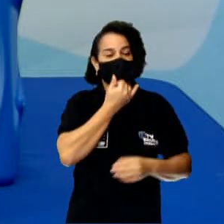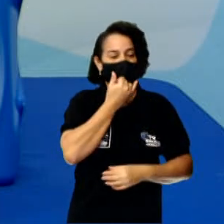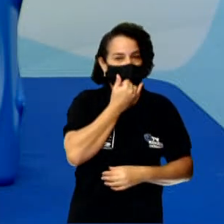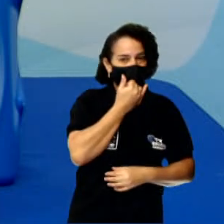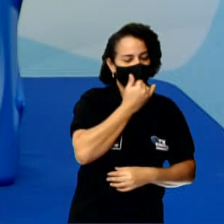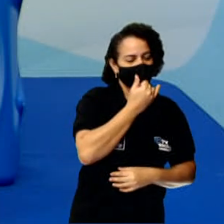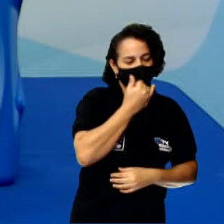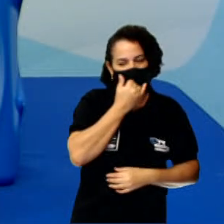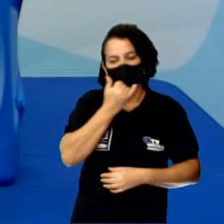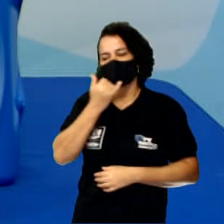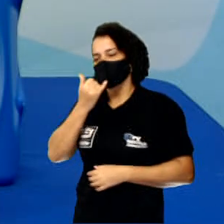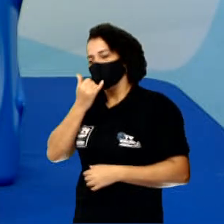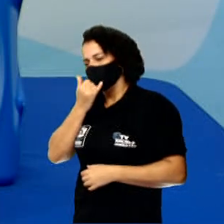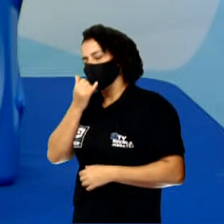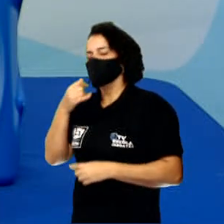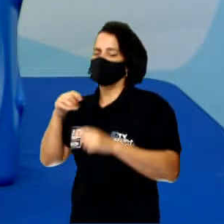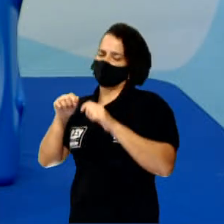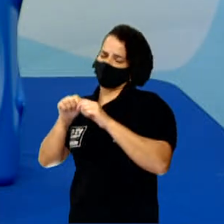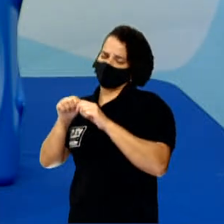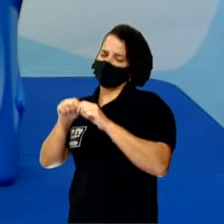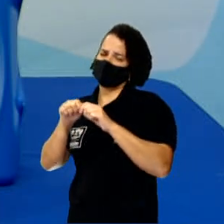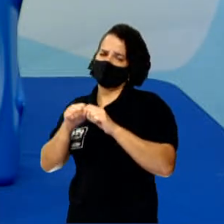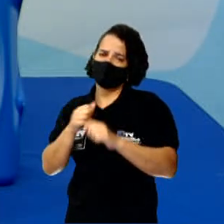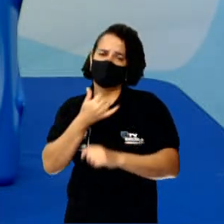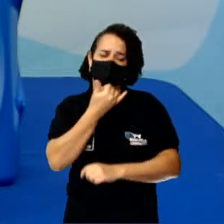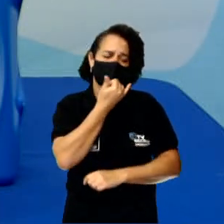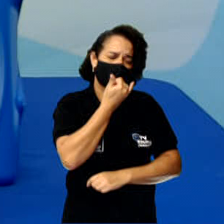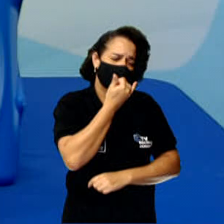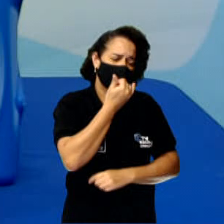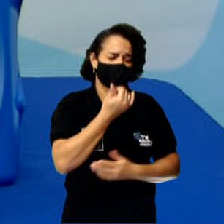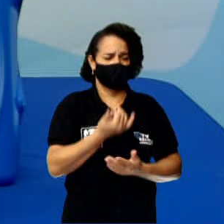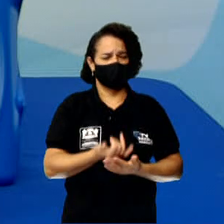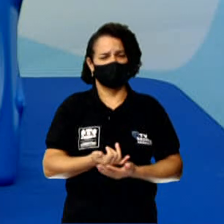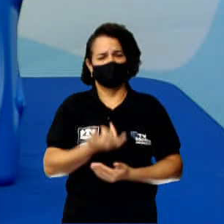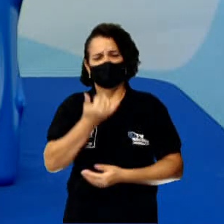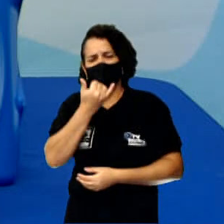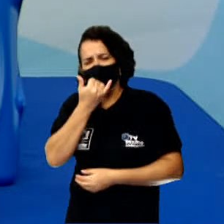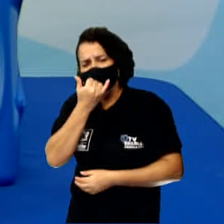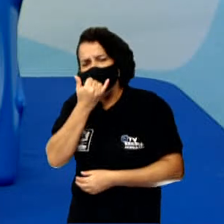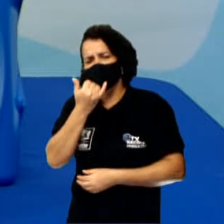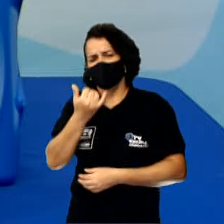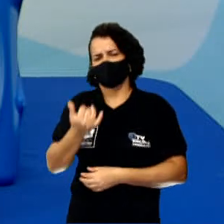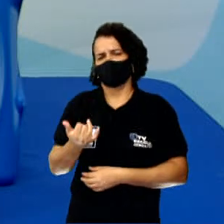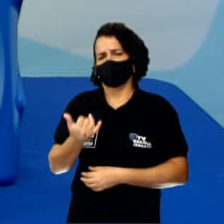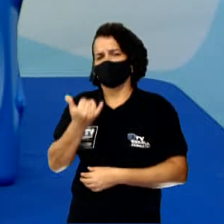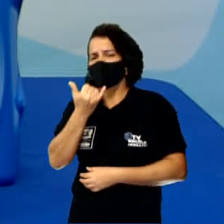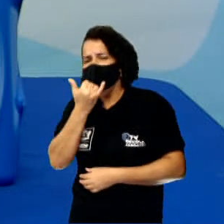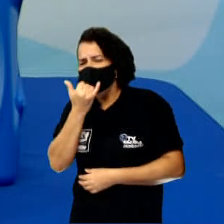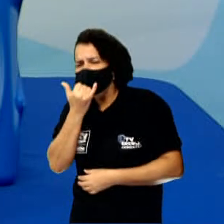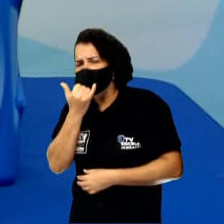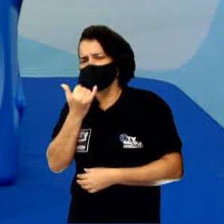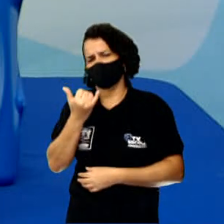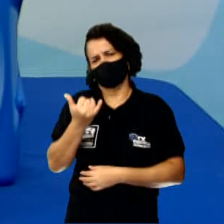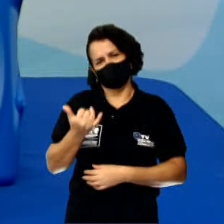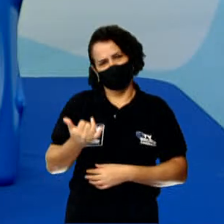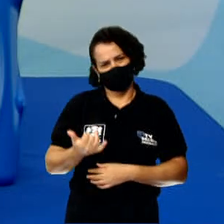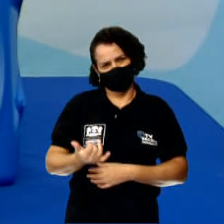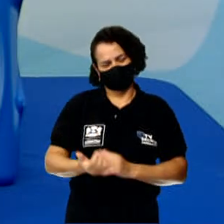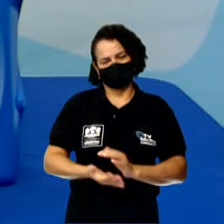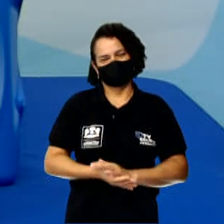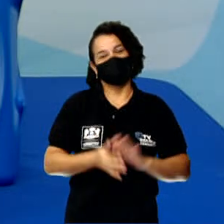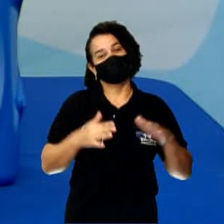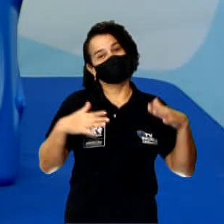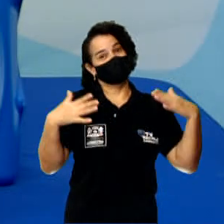fizeram. Desculpa, desculpa, desculpa.